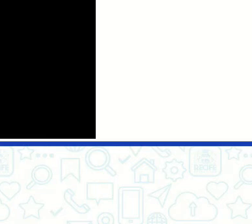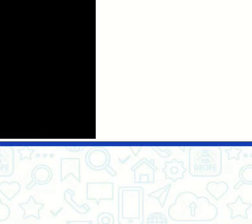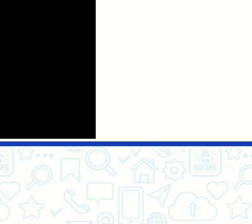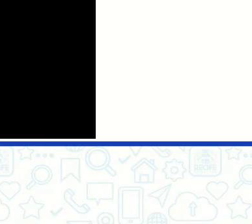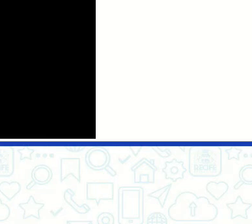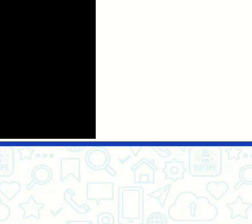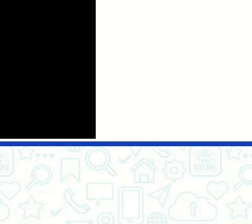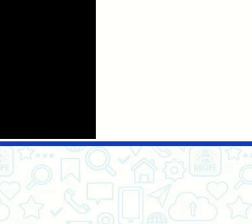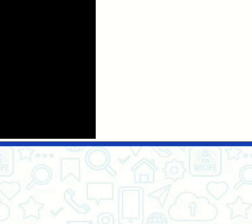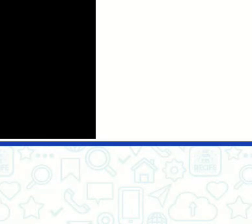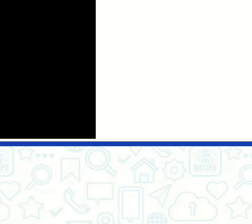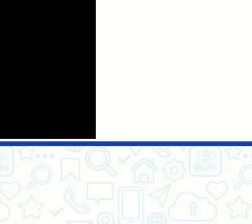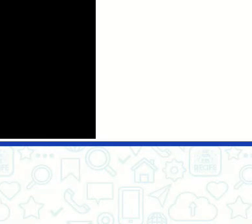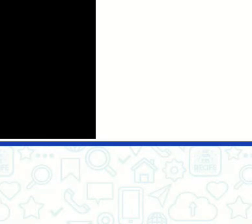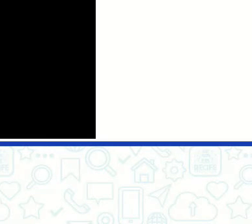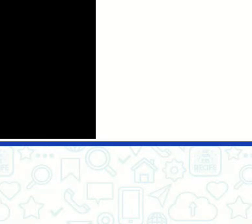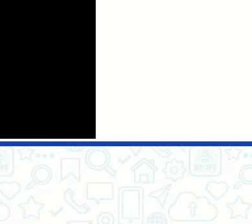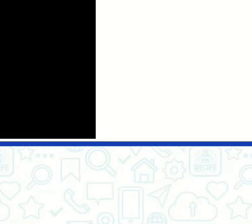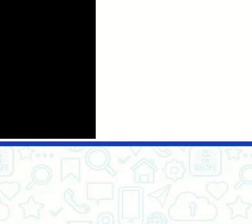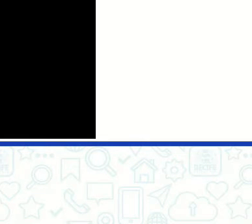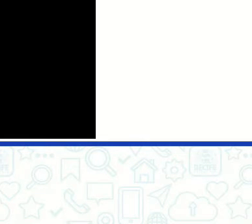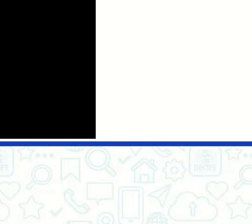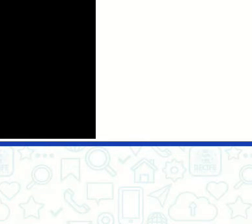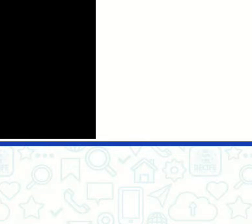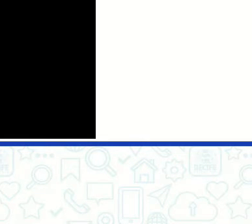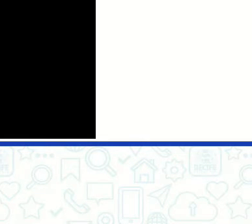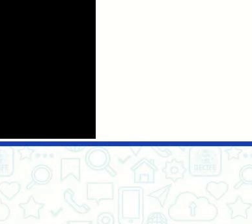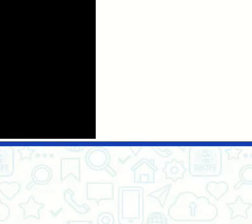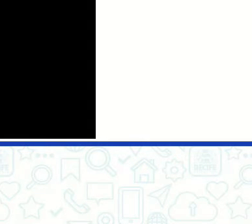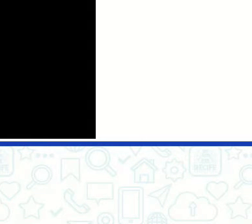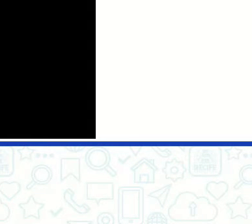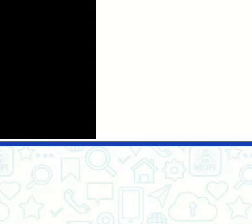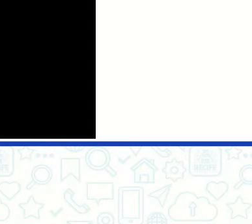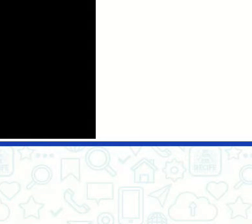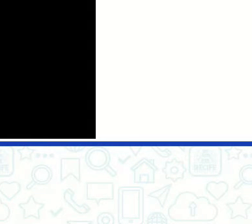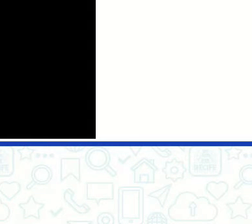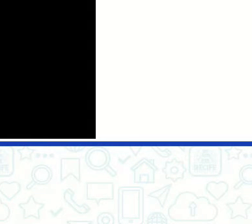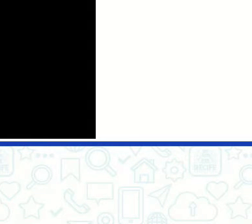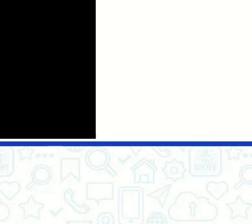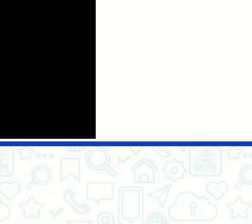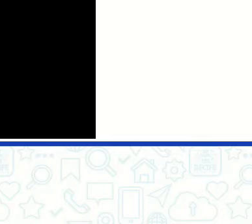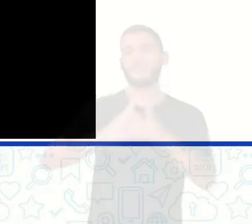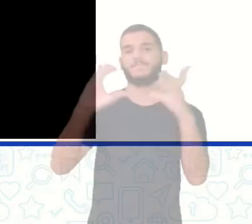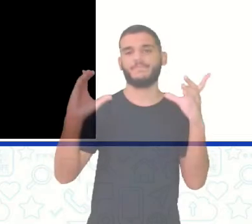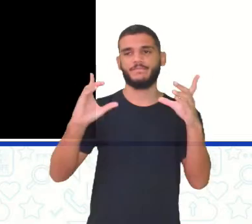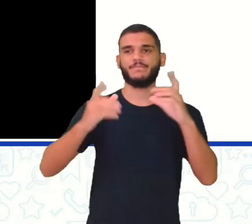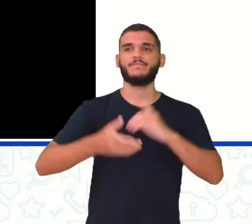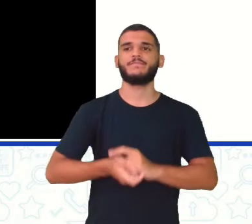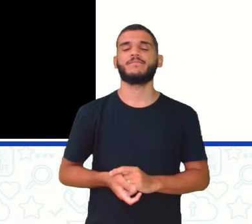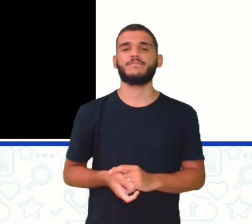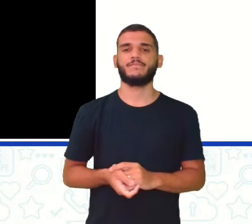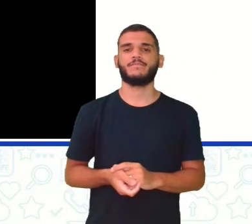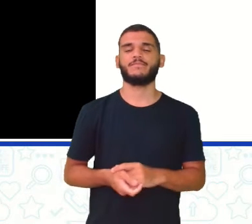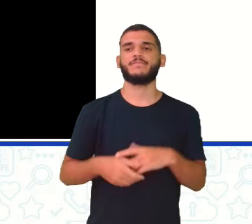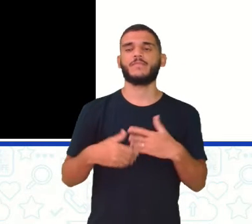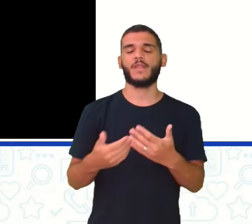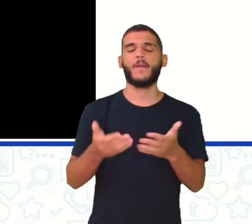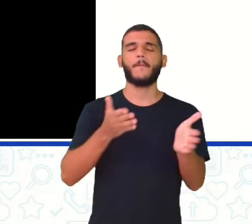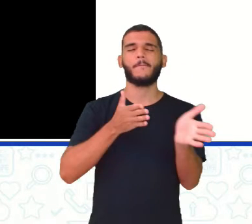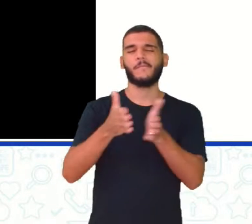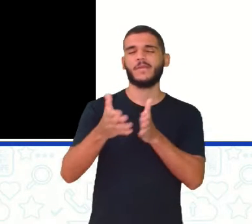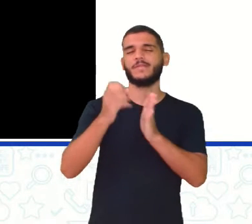educação, opinião, infância, meio ambiente, respeito, proteção, democracia. Desde meados do